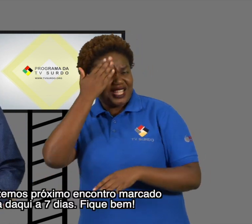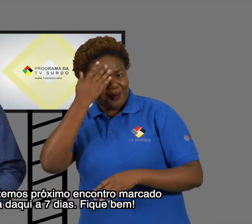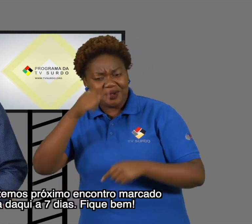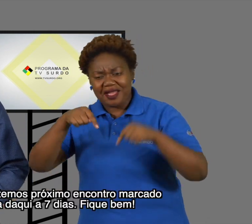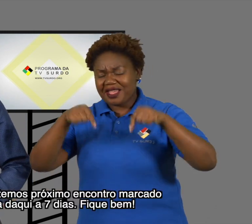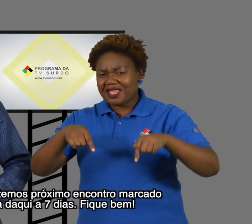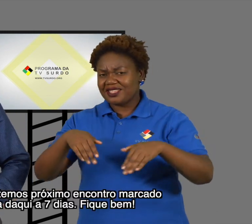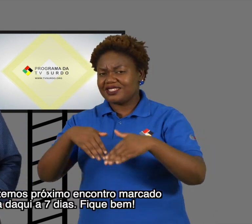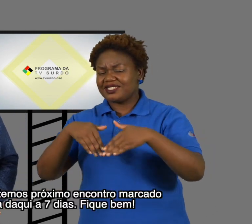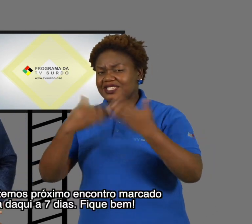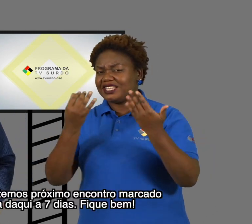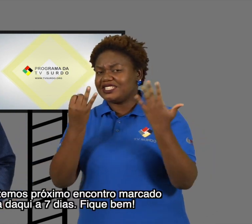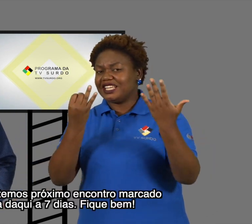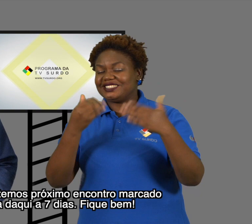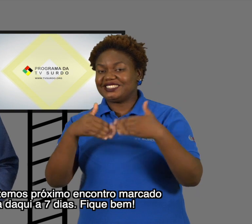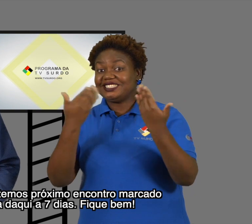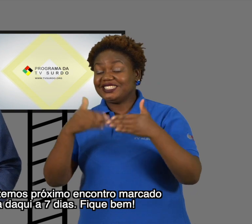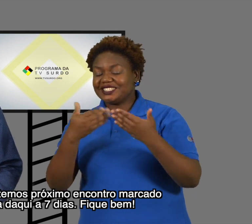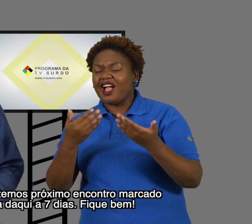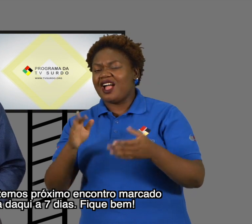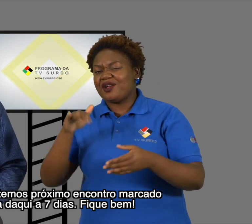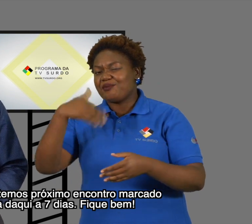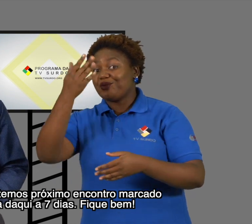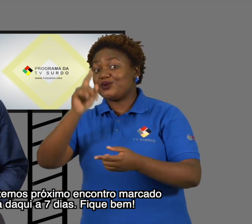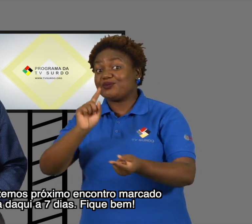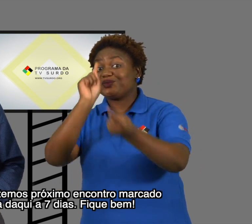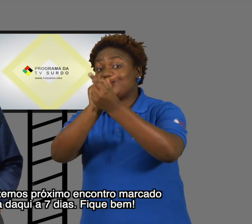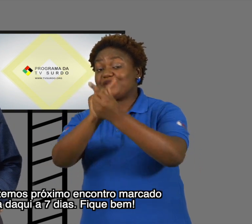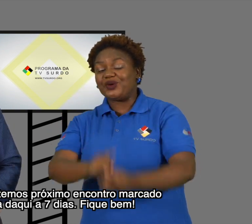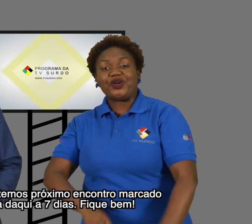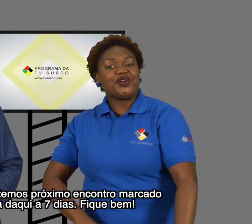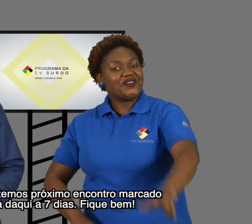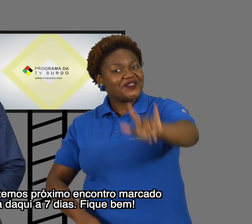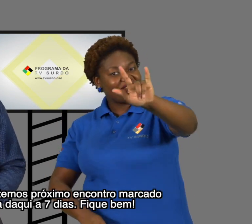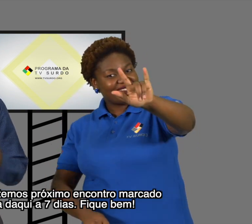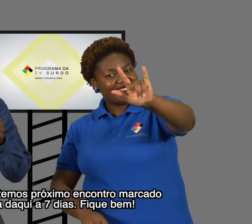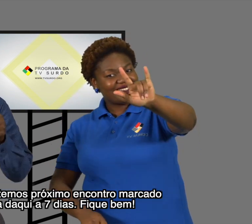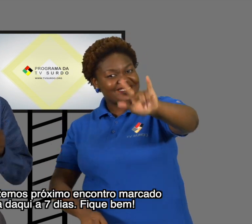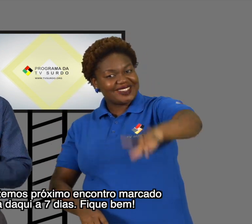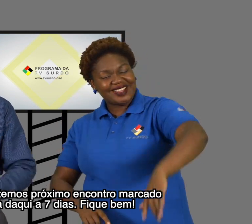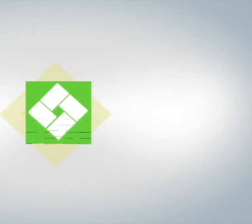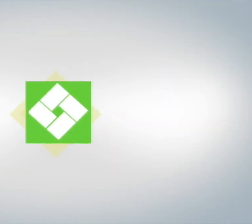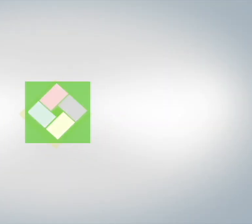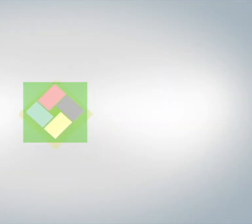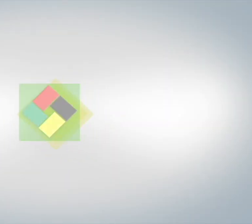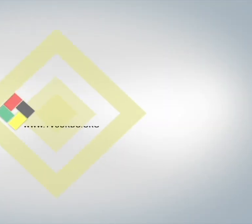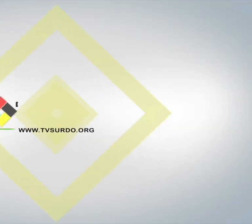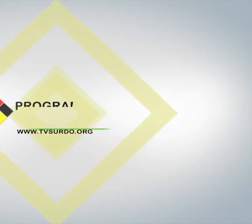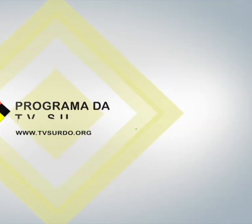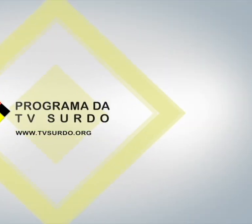sabe, temos o próximo encontro marcado para daqui a sete dias. Fique bem. casa. Tchau. Tchau. Tchau.